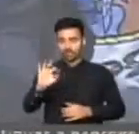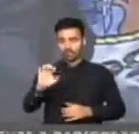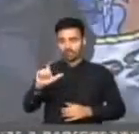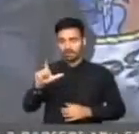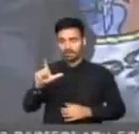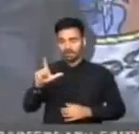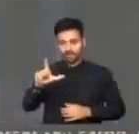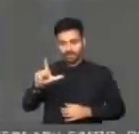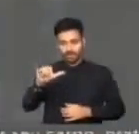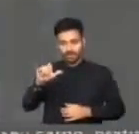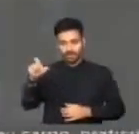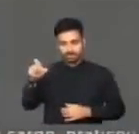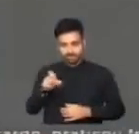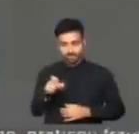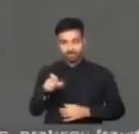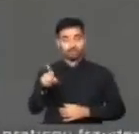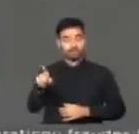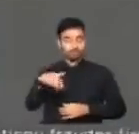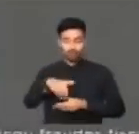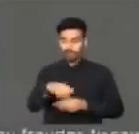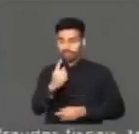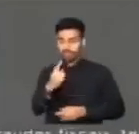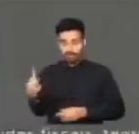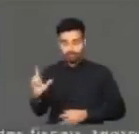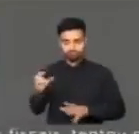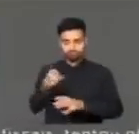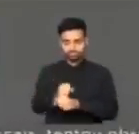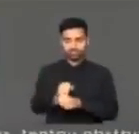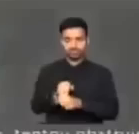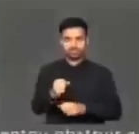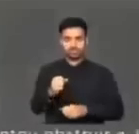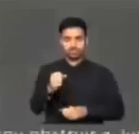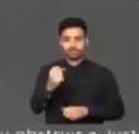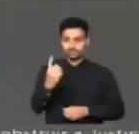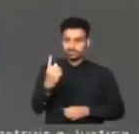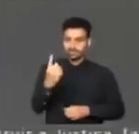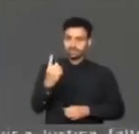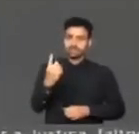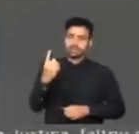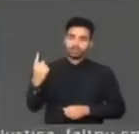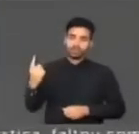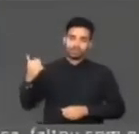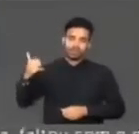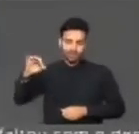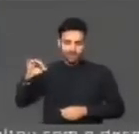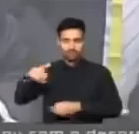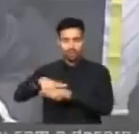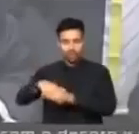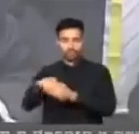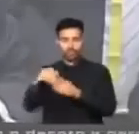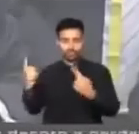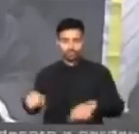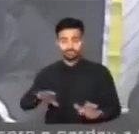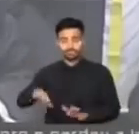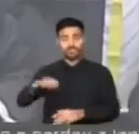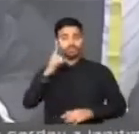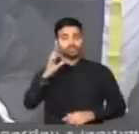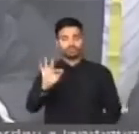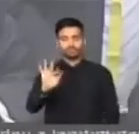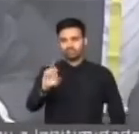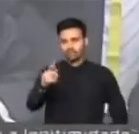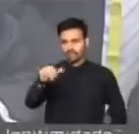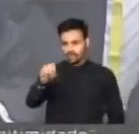do PDT da Bahia, votou não, totalizando 110 votos contrários. Deputado Fernando